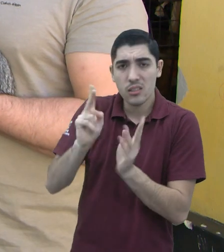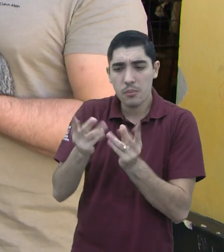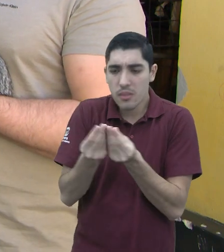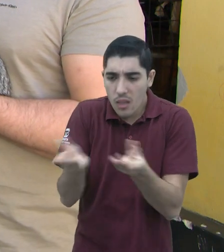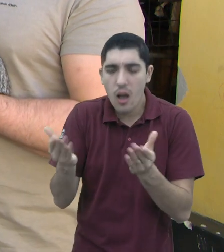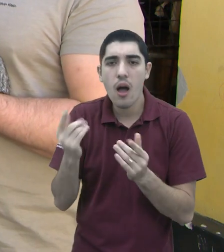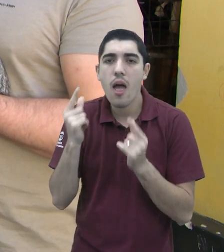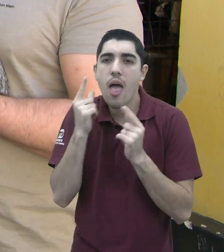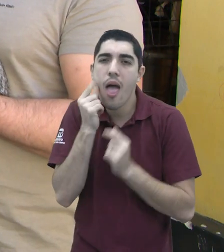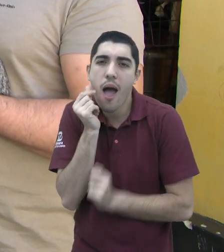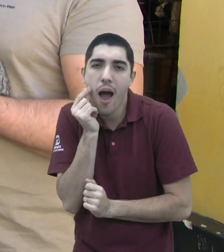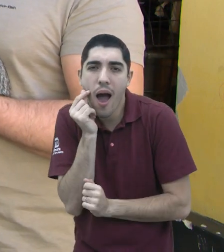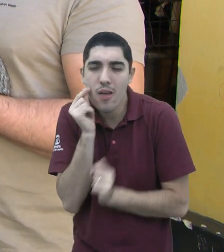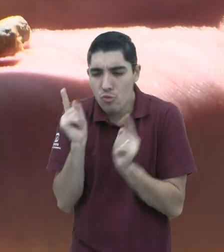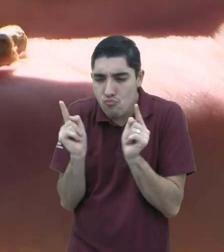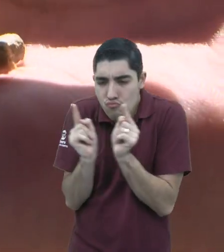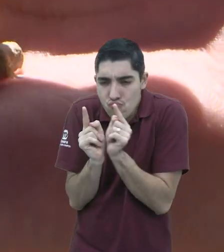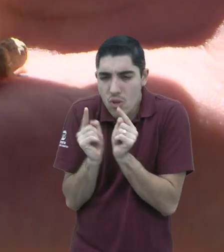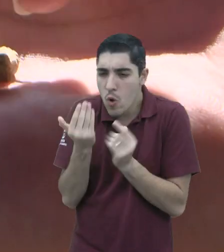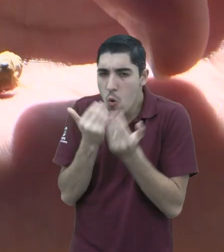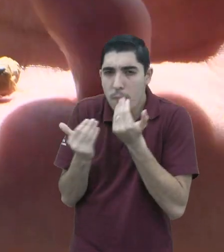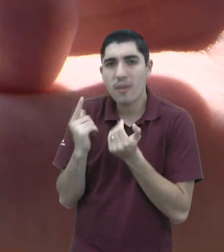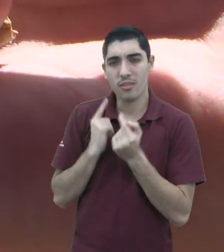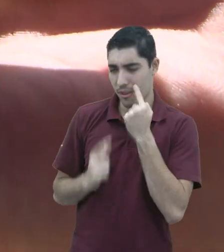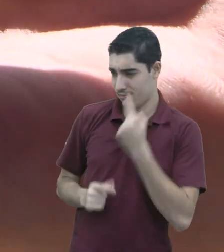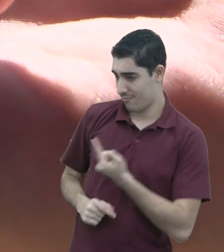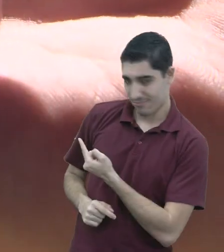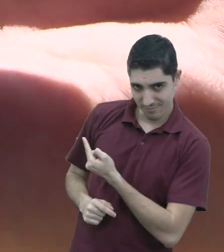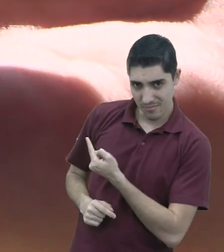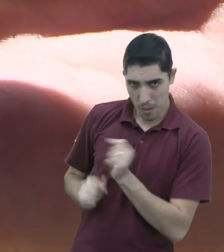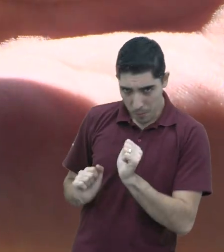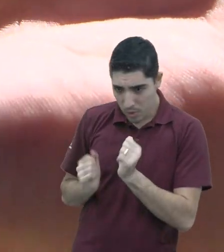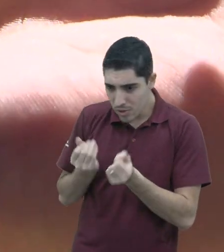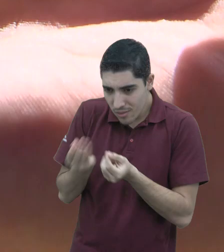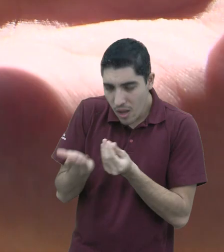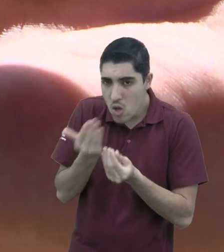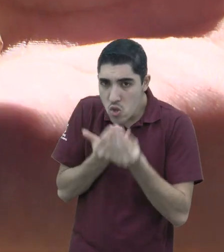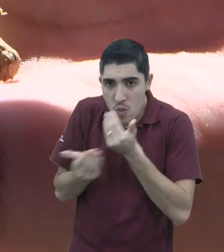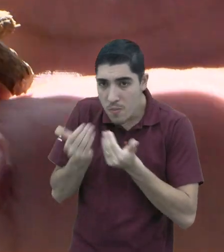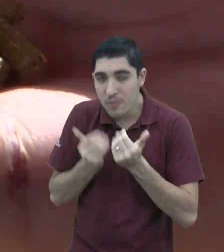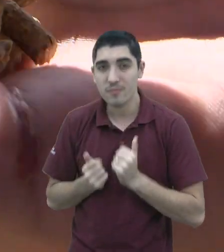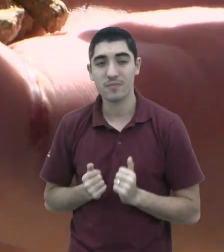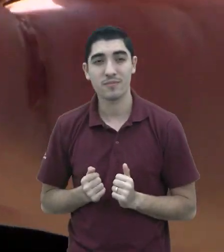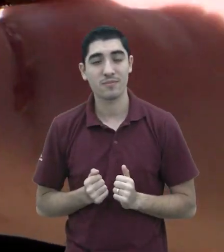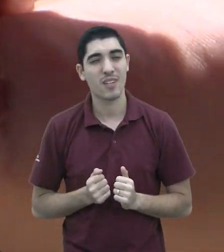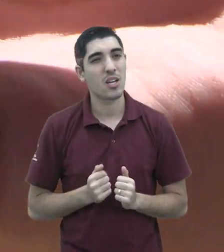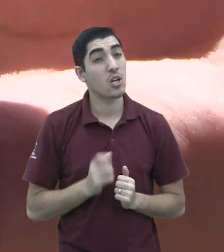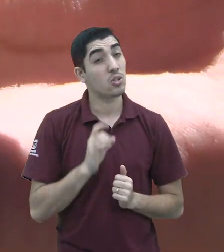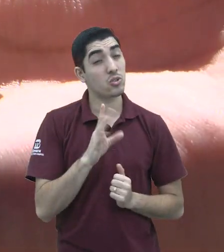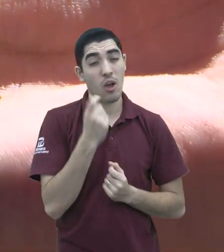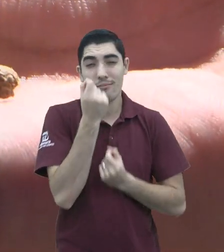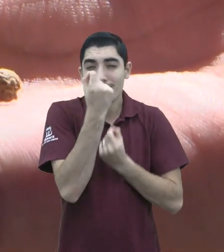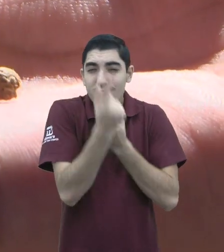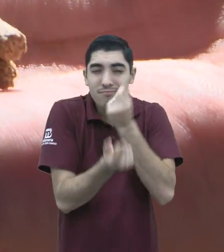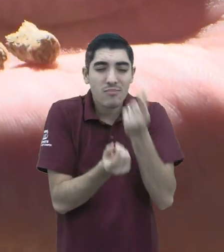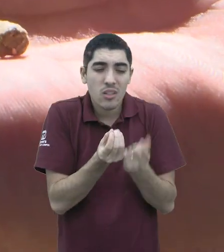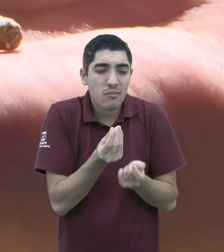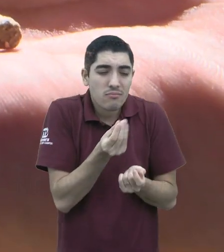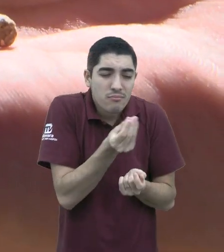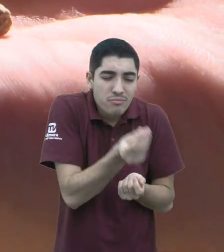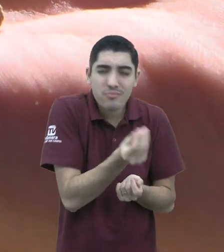para hamsters, para ratinhos, né? Que tem muita semente de girassol, por exemplo, pode? Como